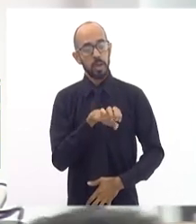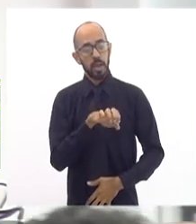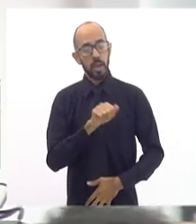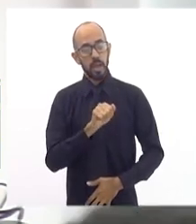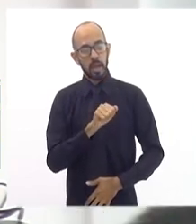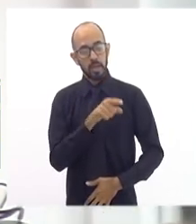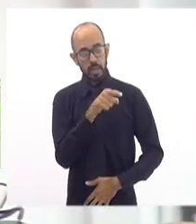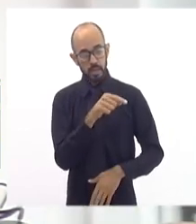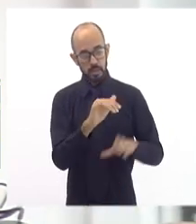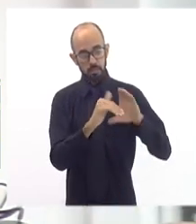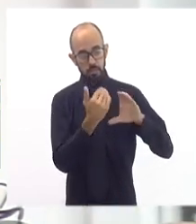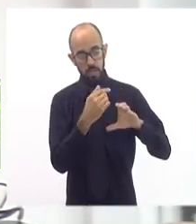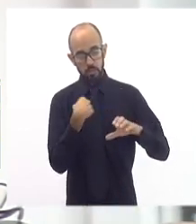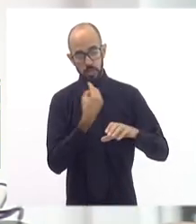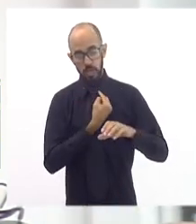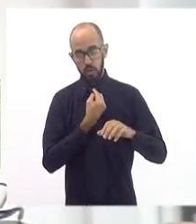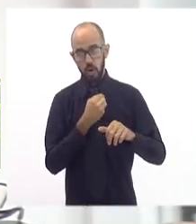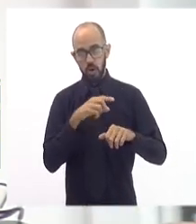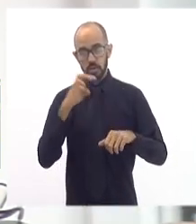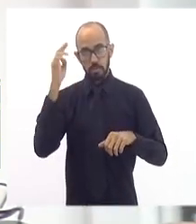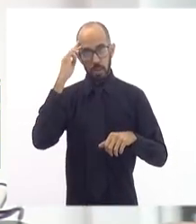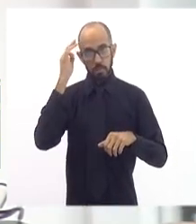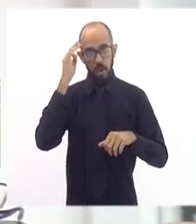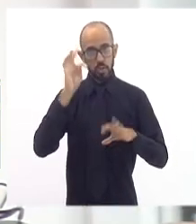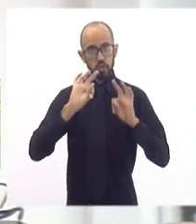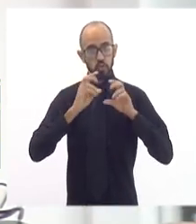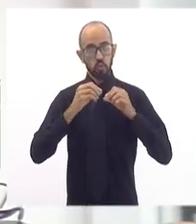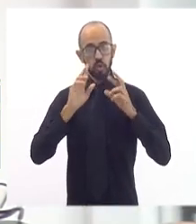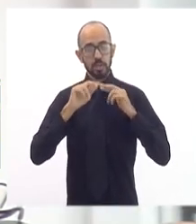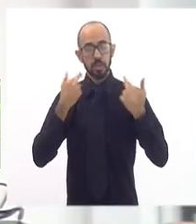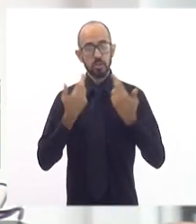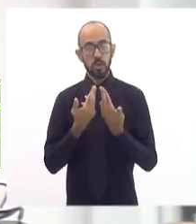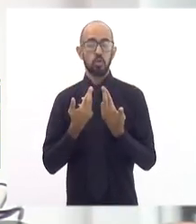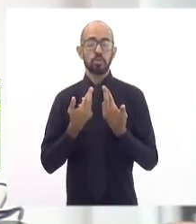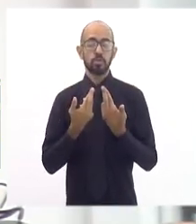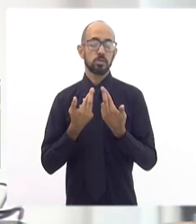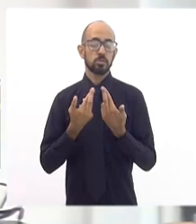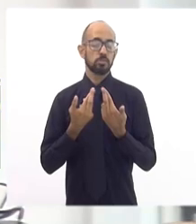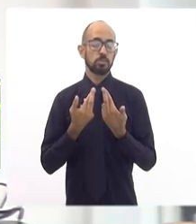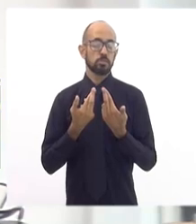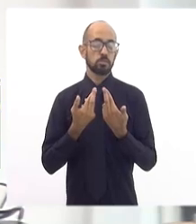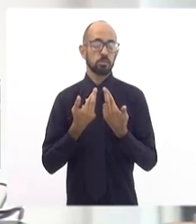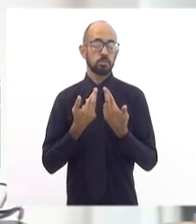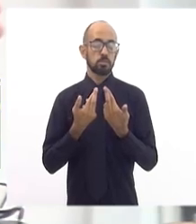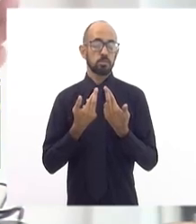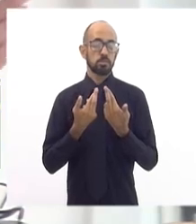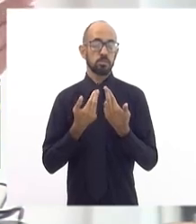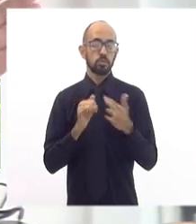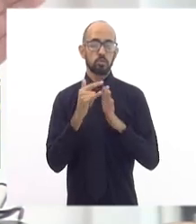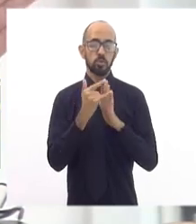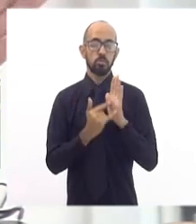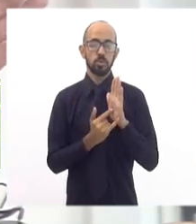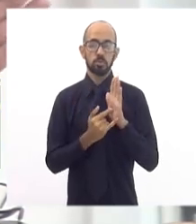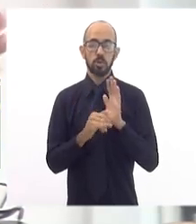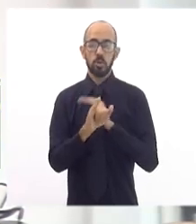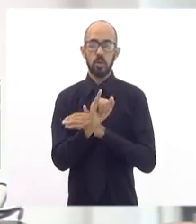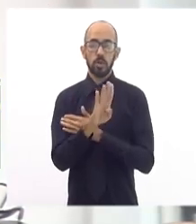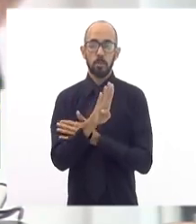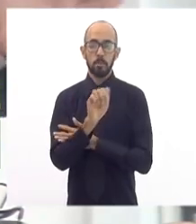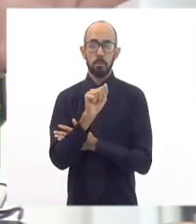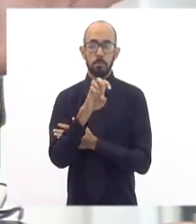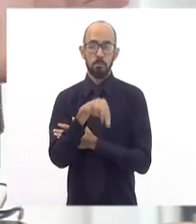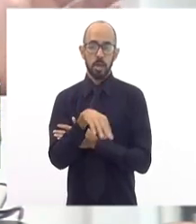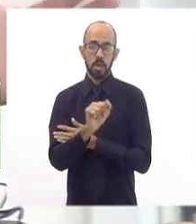o e né faça chegar a nossa comissão a memória das reuniões que antecederam esse acordo de cooperação é que fala que o Ibama não chegou é